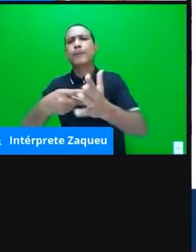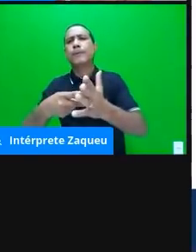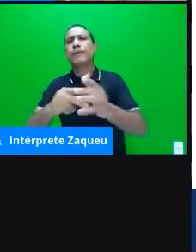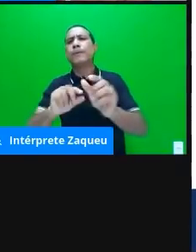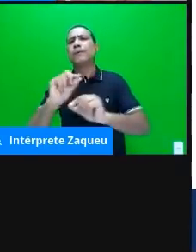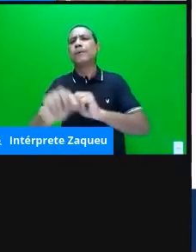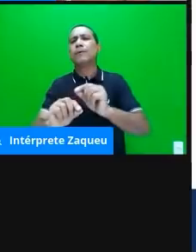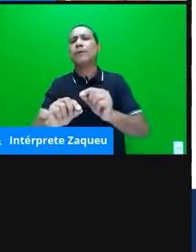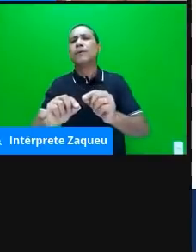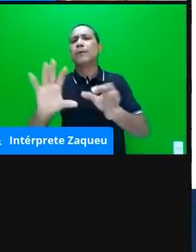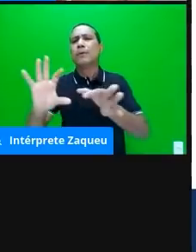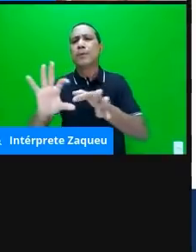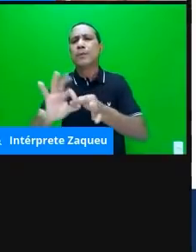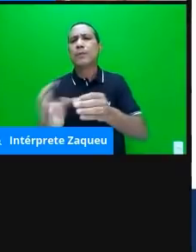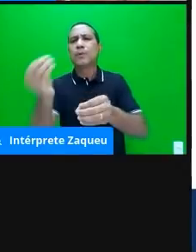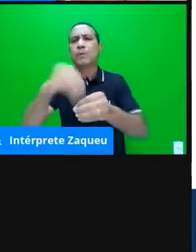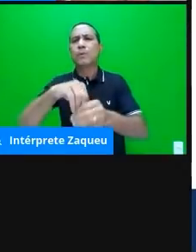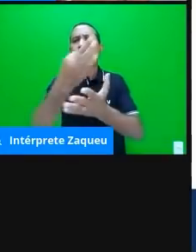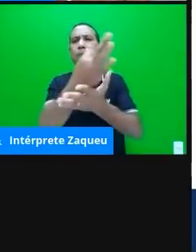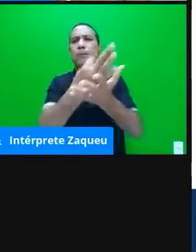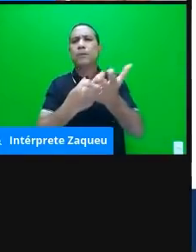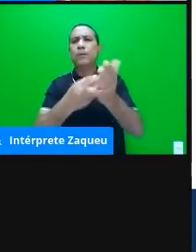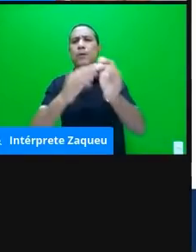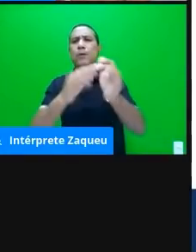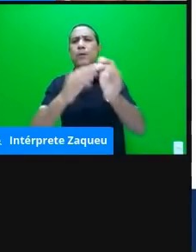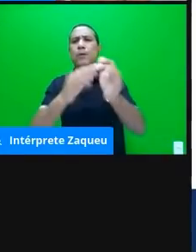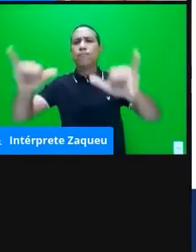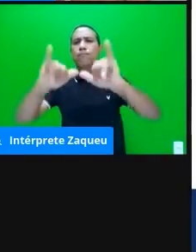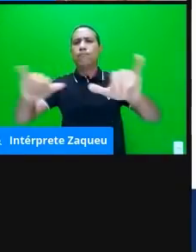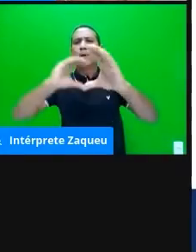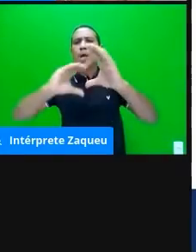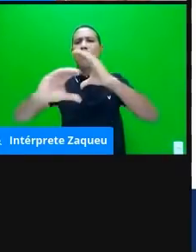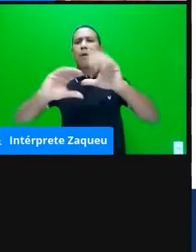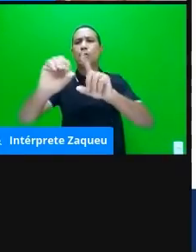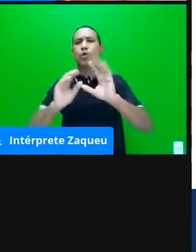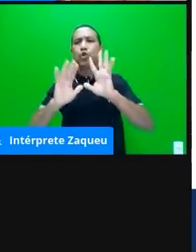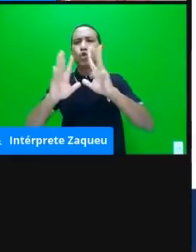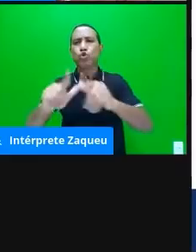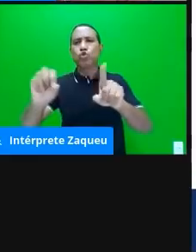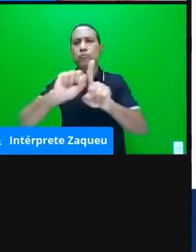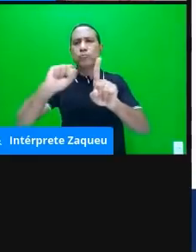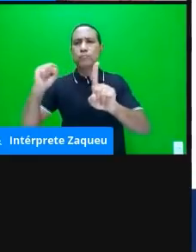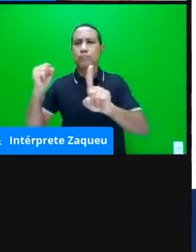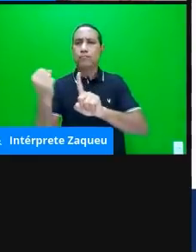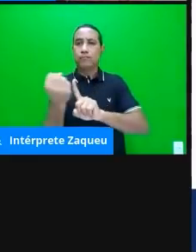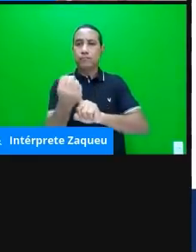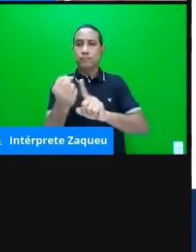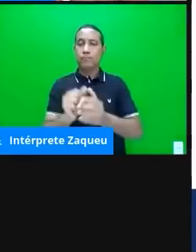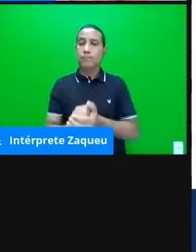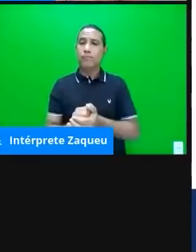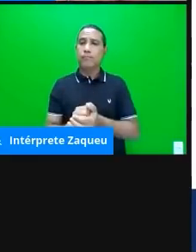os textos e que informam e comunicam a sociedade. O que essas autoras